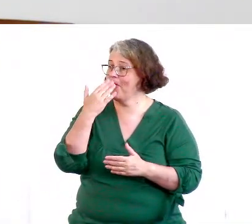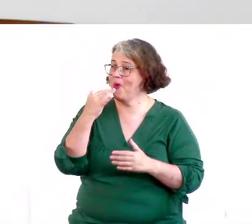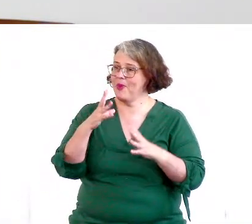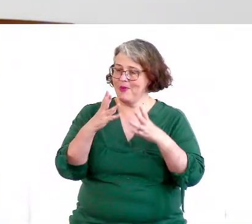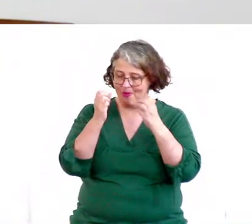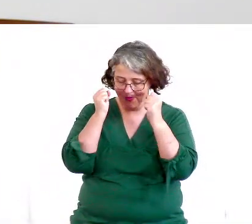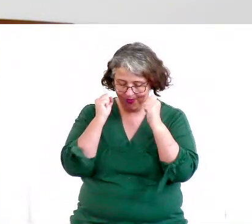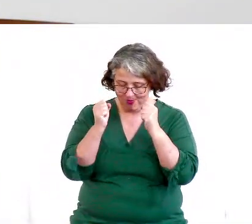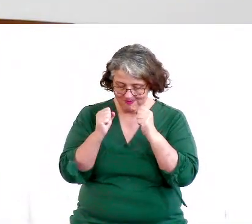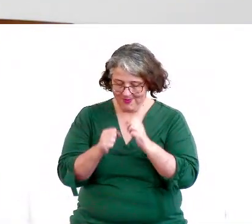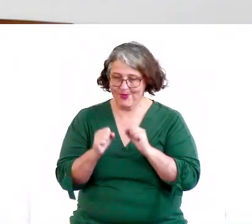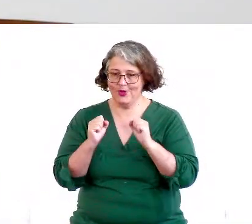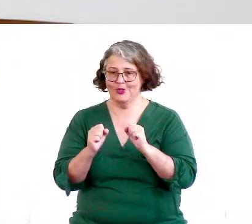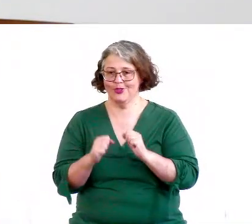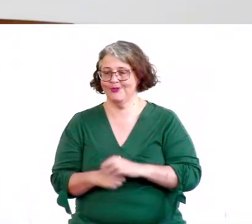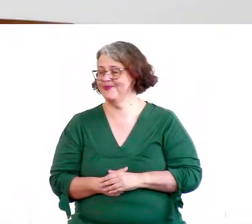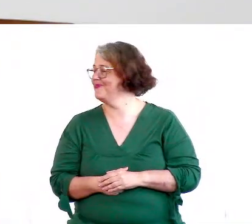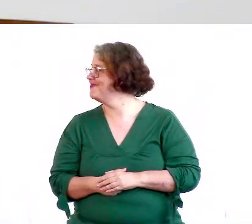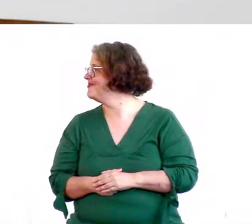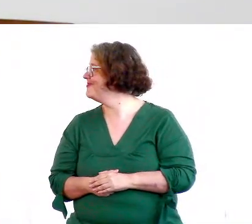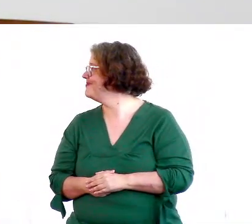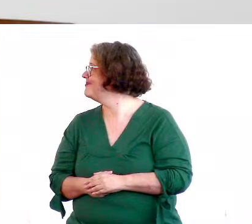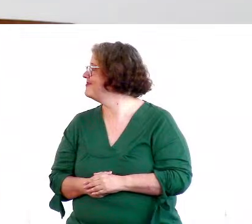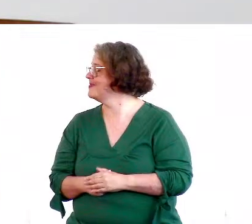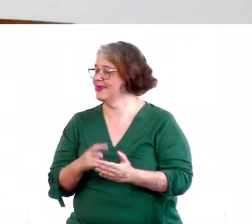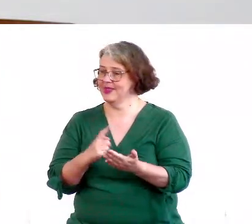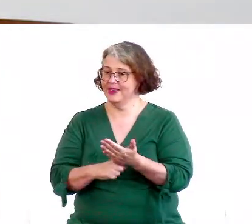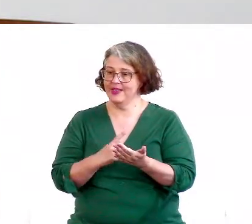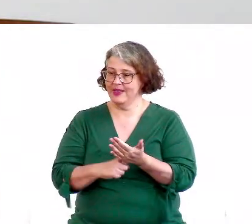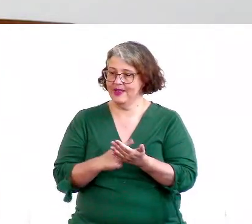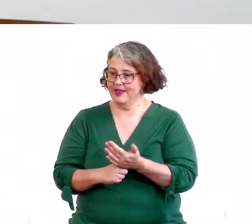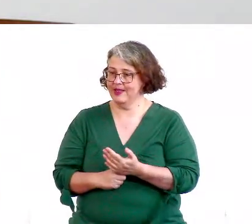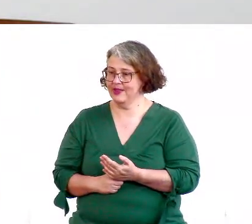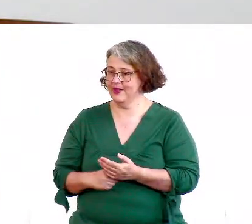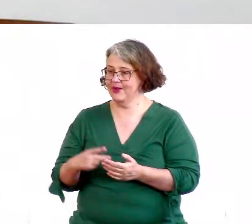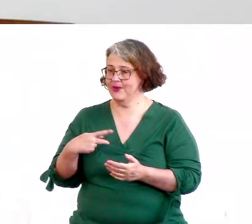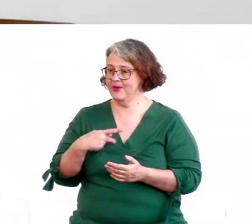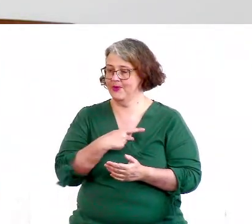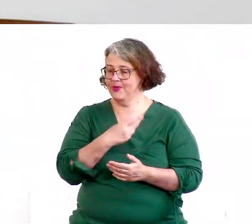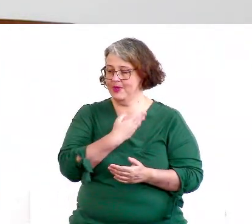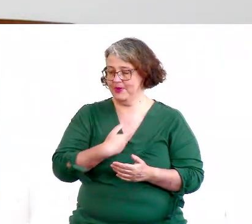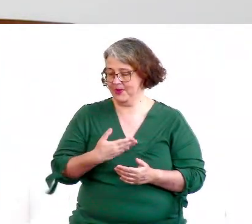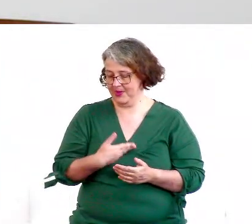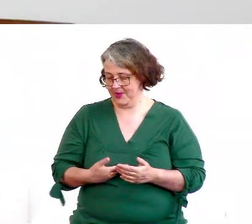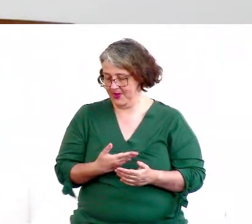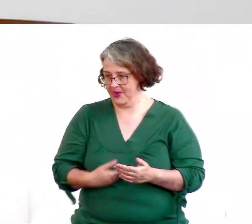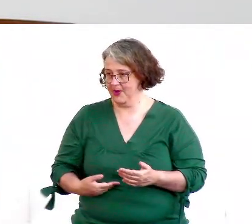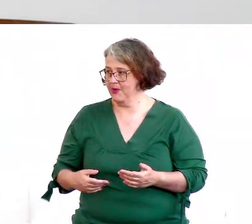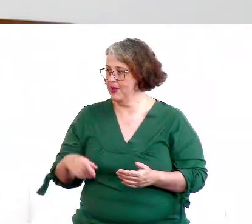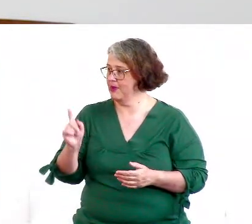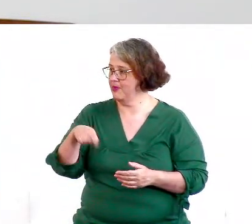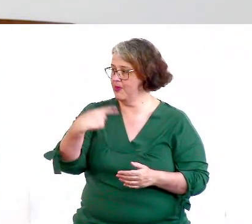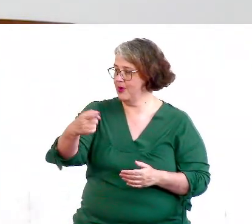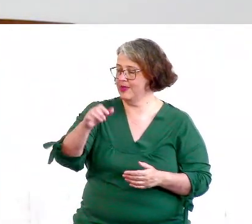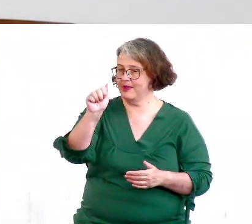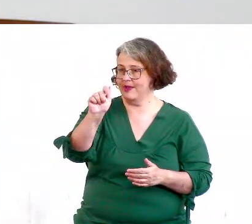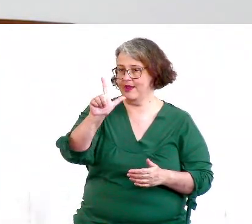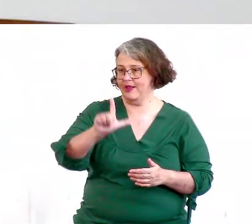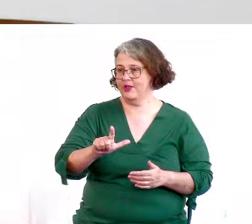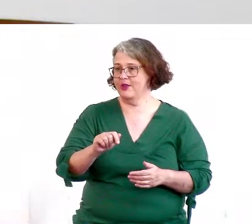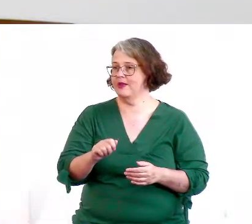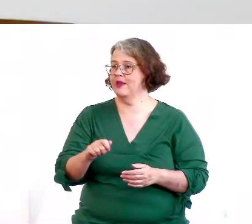alegria. Comunicados dos nossos irmãos, vou começar com o reverendo Alberto, também LG, falará